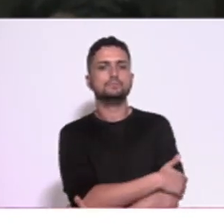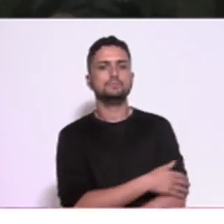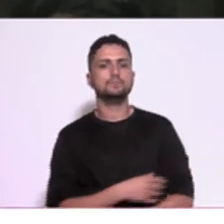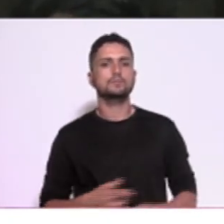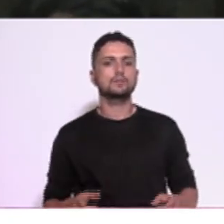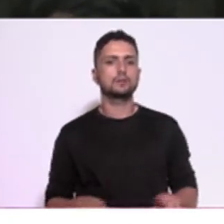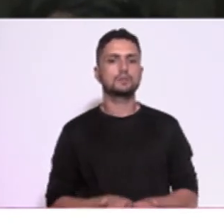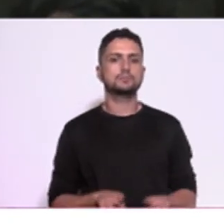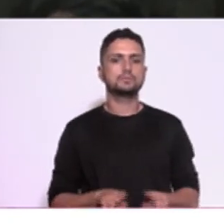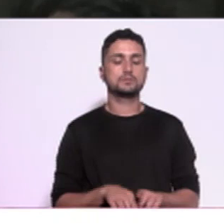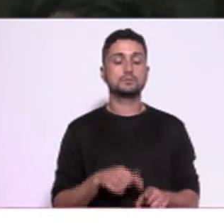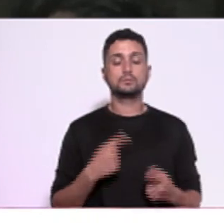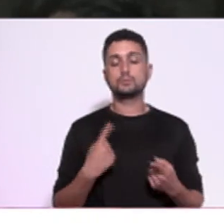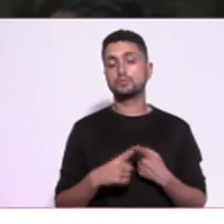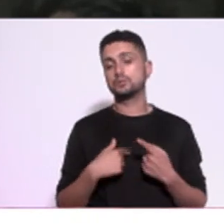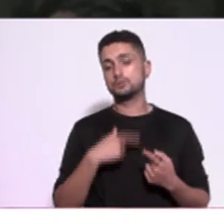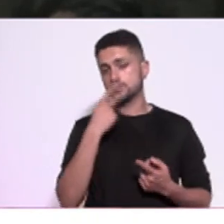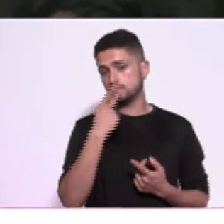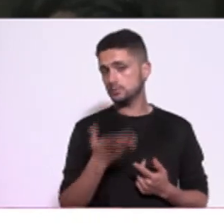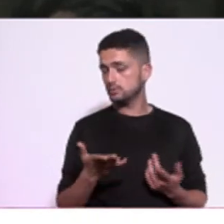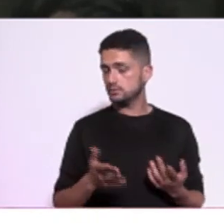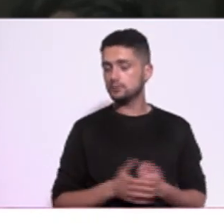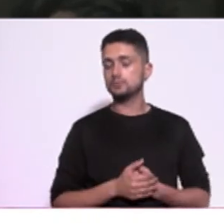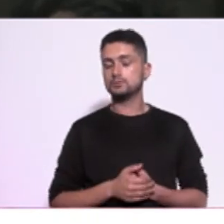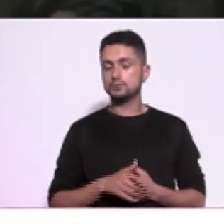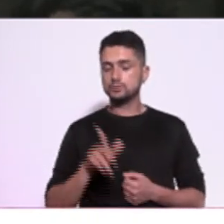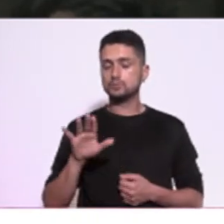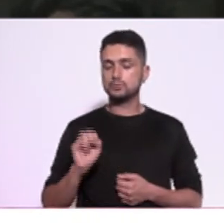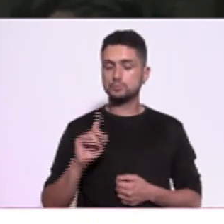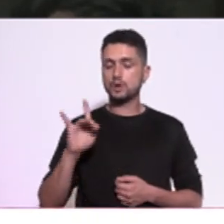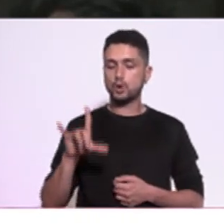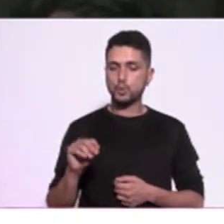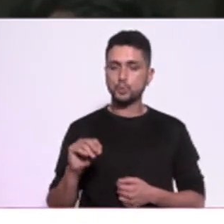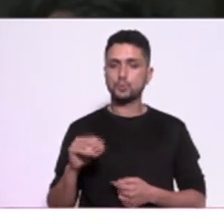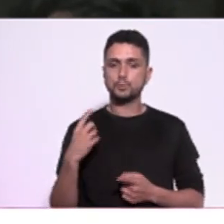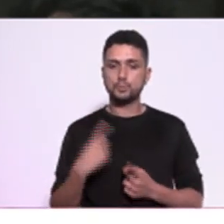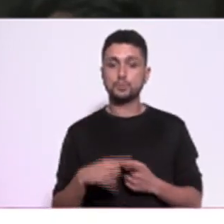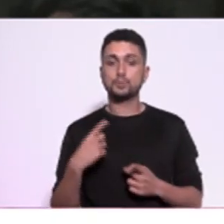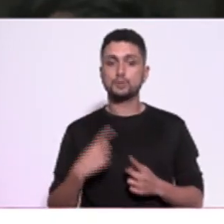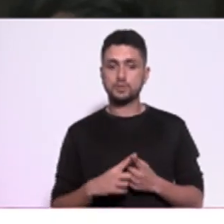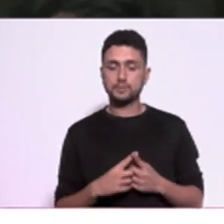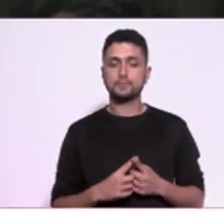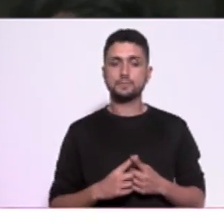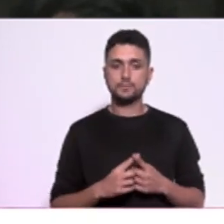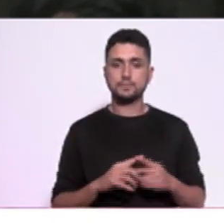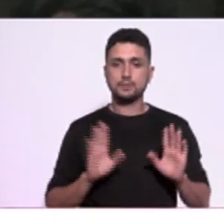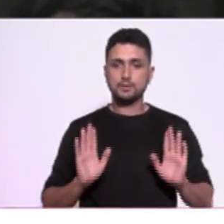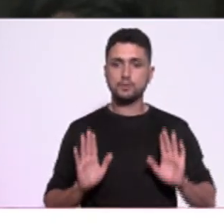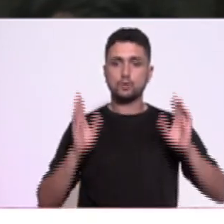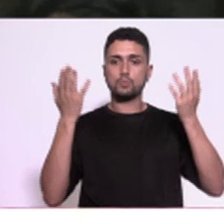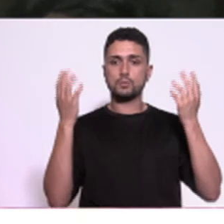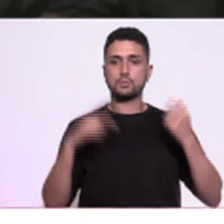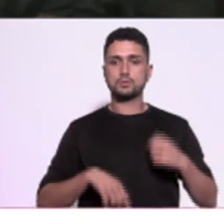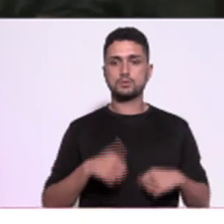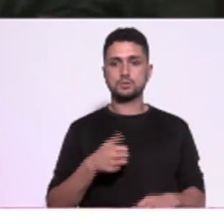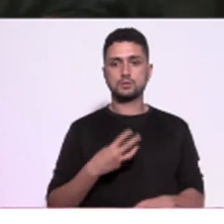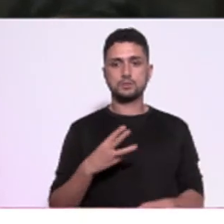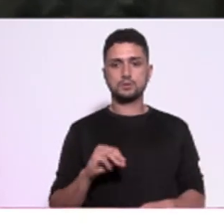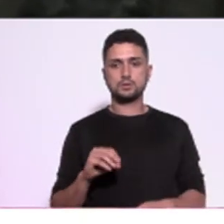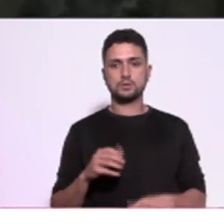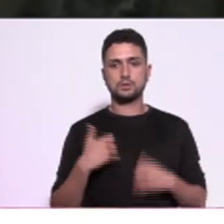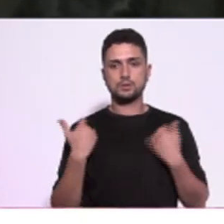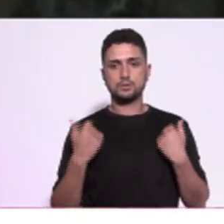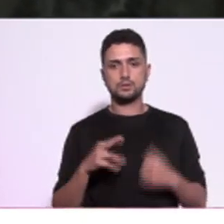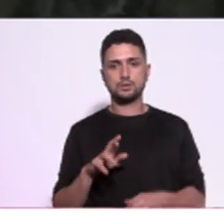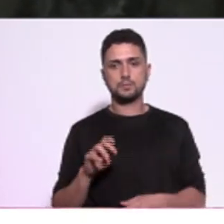eu digo isso, senhor nobre deputado Luiz Paulo? Porque, ao comemorar os 130 anos da República, em